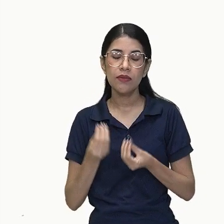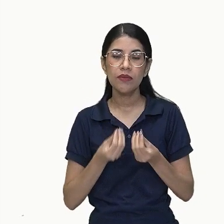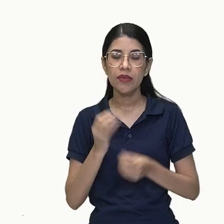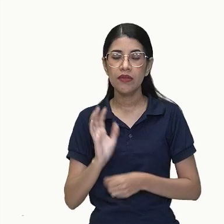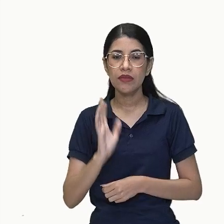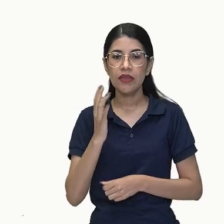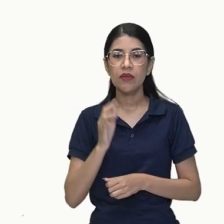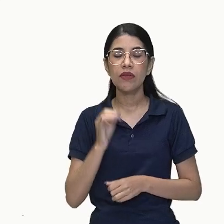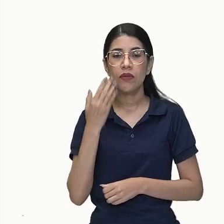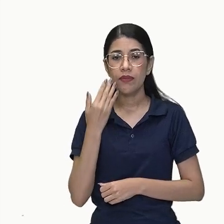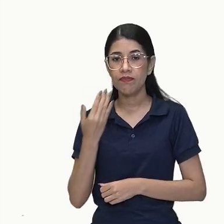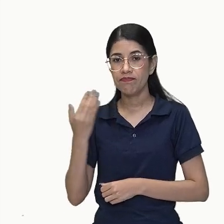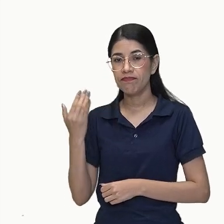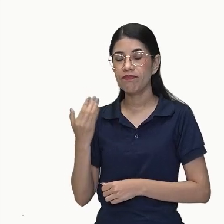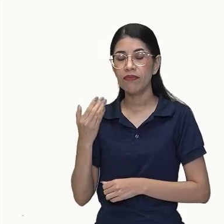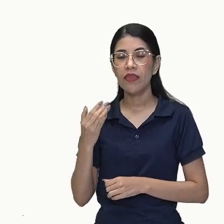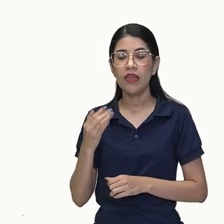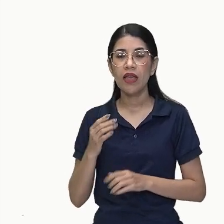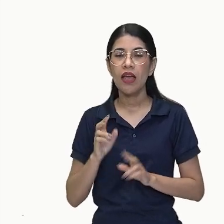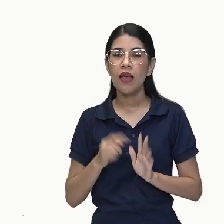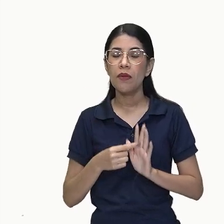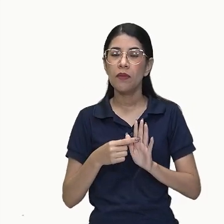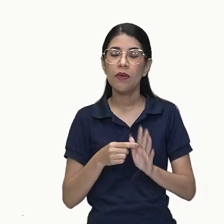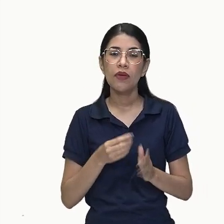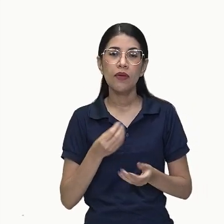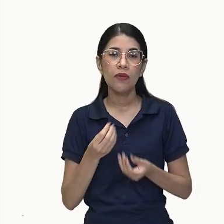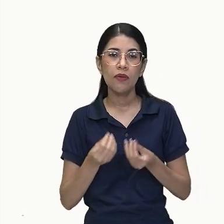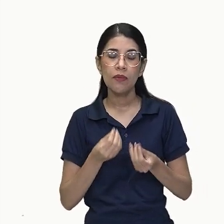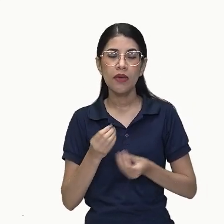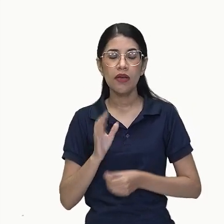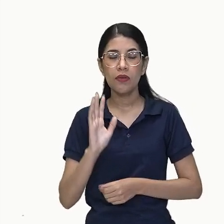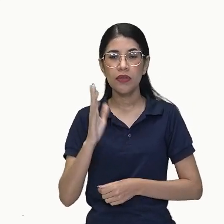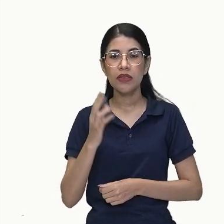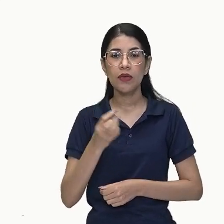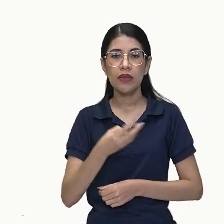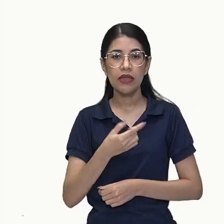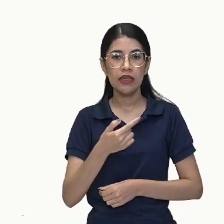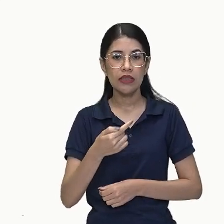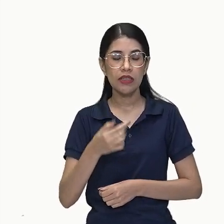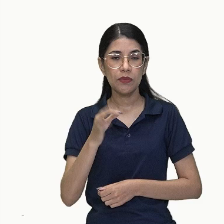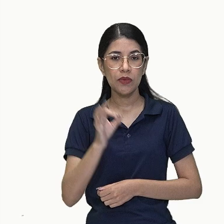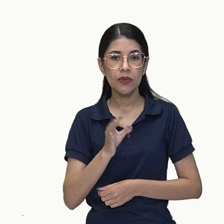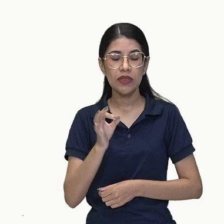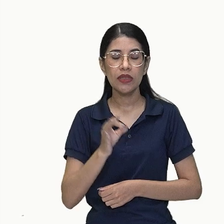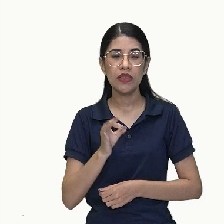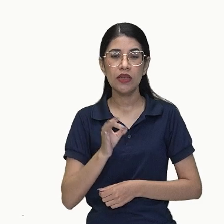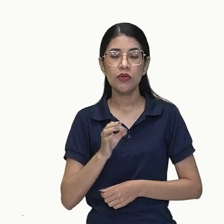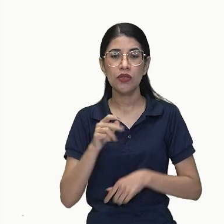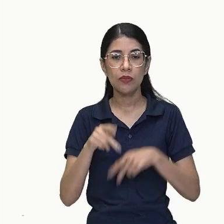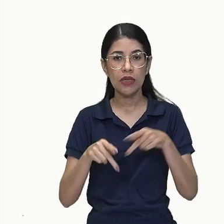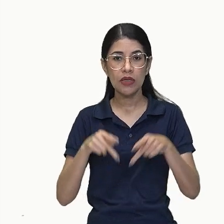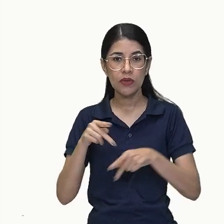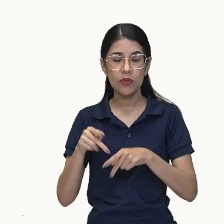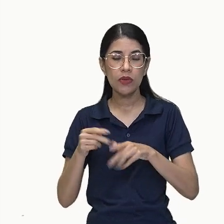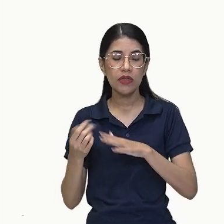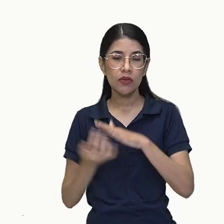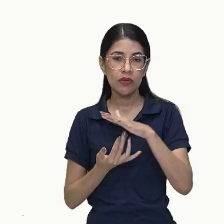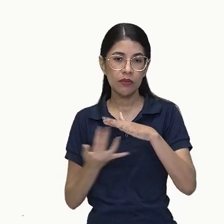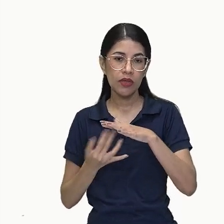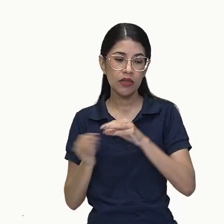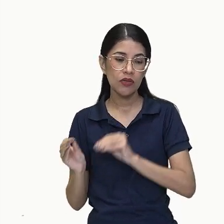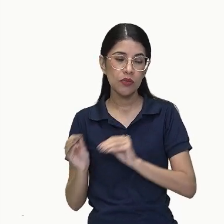fala exatamente aí que o Amazonas acaba abrigando aí 37%, né, dos imigrantes